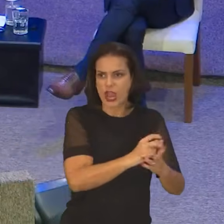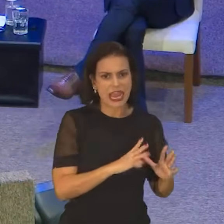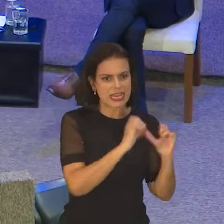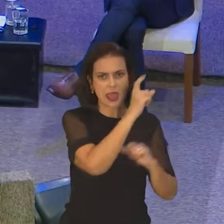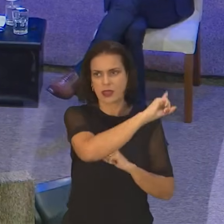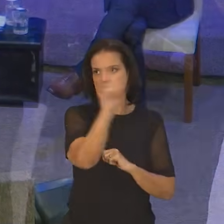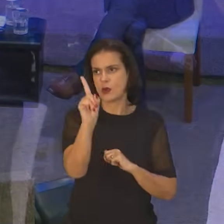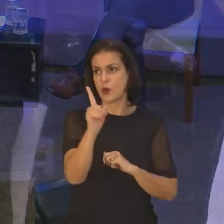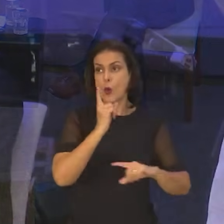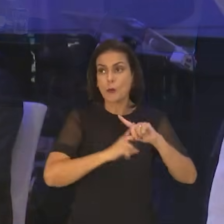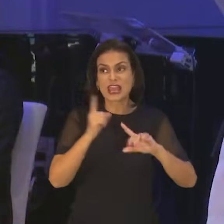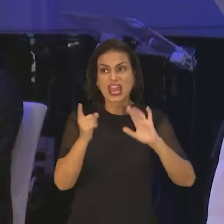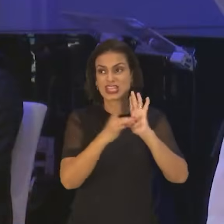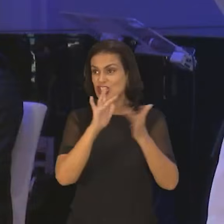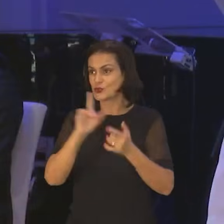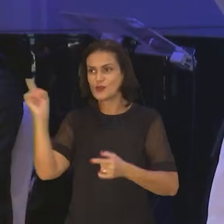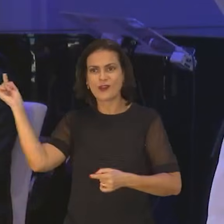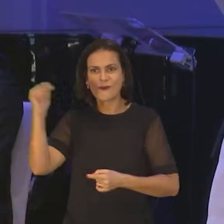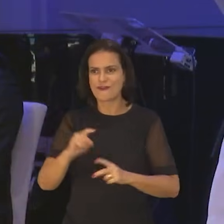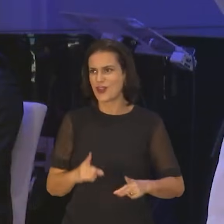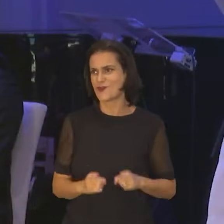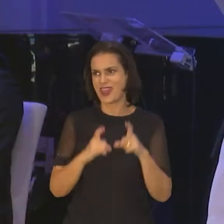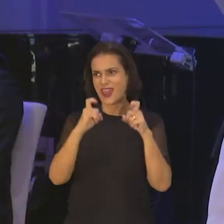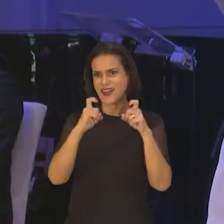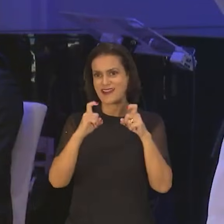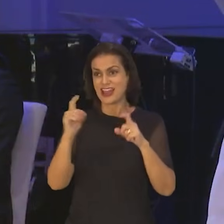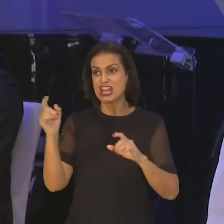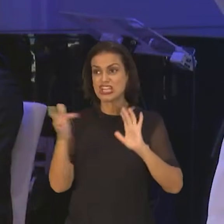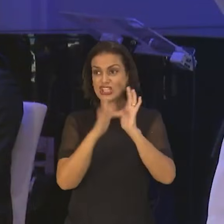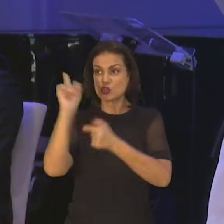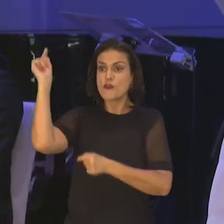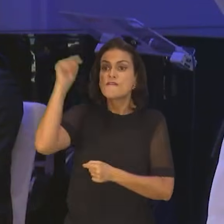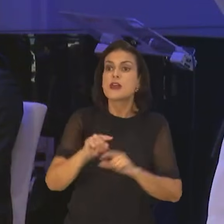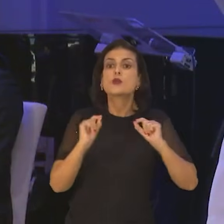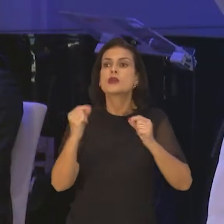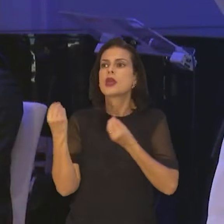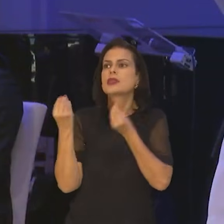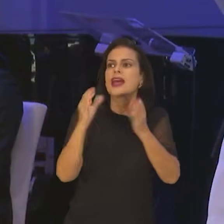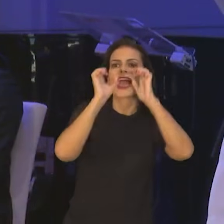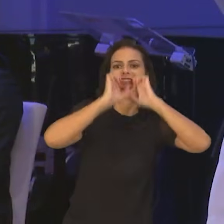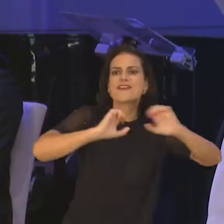guerra, porque Jesus não vem para fazer guerra. Jesus vem para trazer o